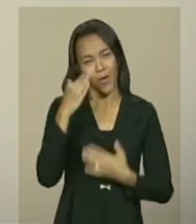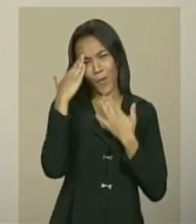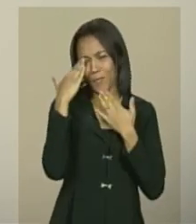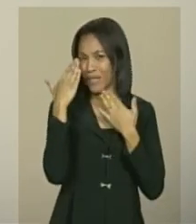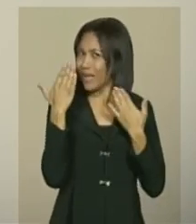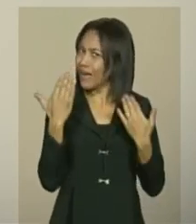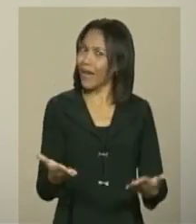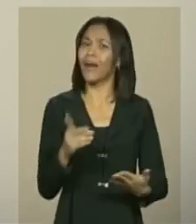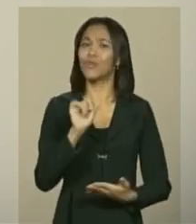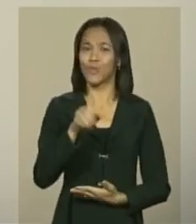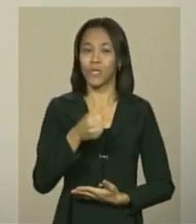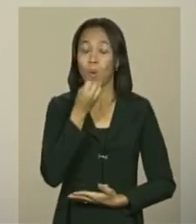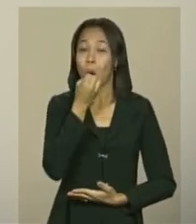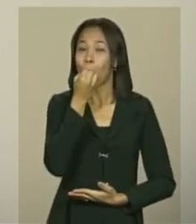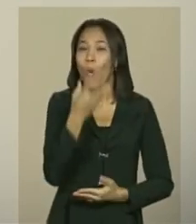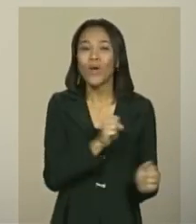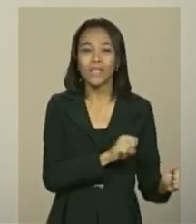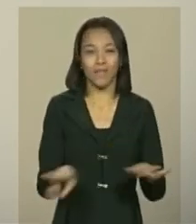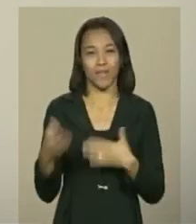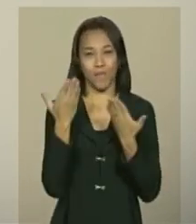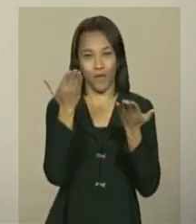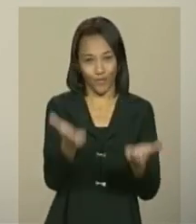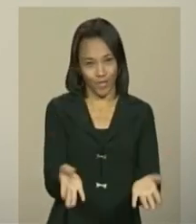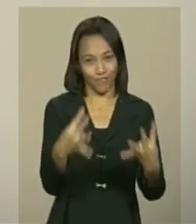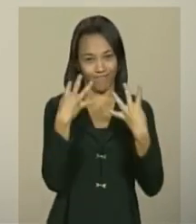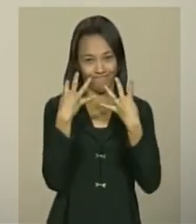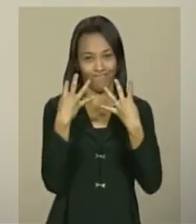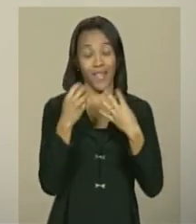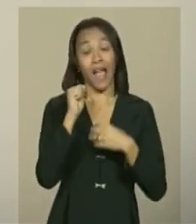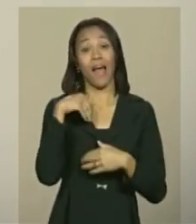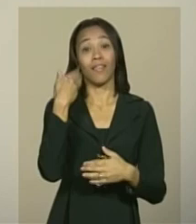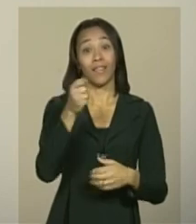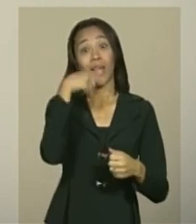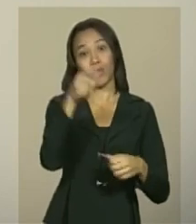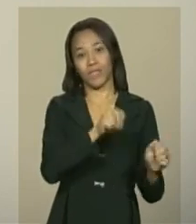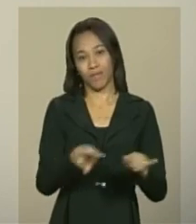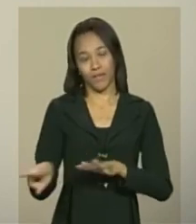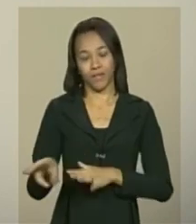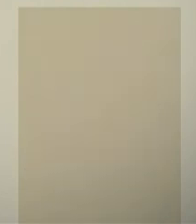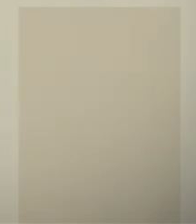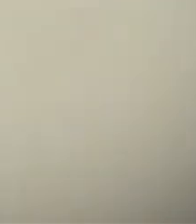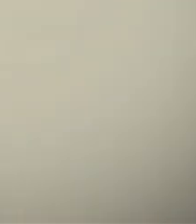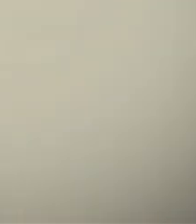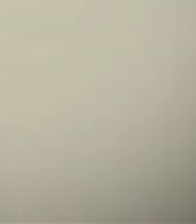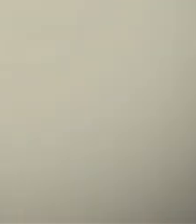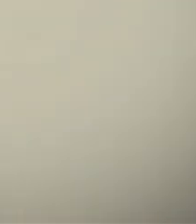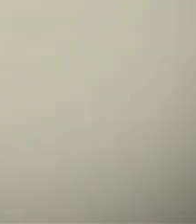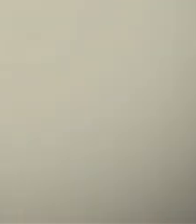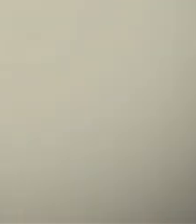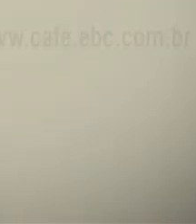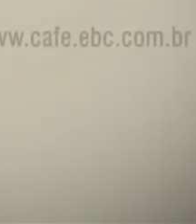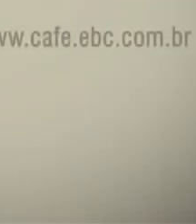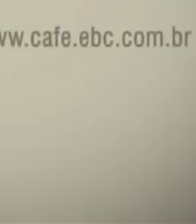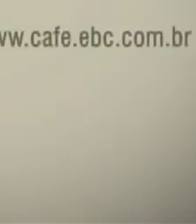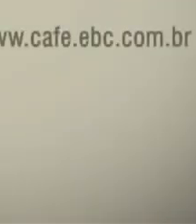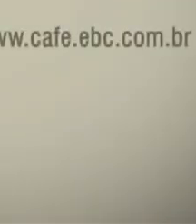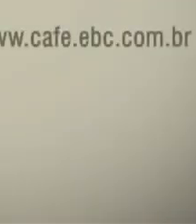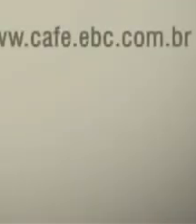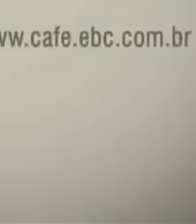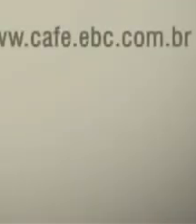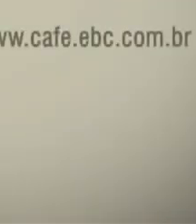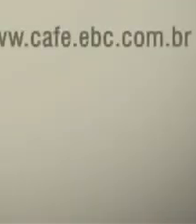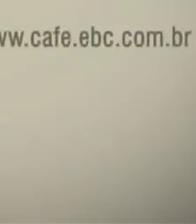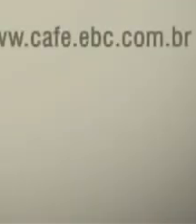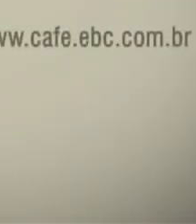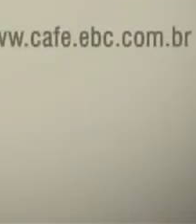obrigado Luciano uma boa semana para você ouvir até a semana que vem você aqui nos ouvir pode acessar e na internet